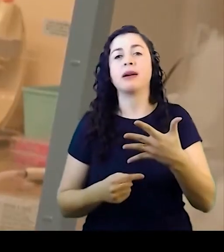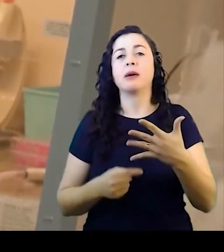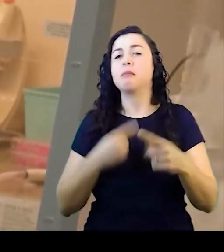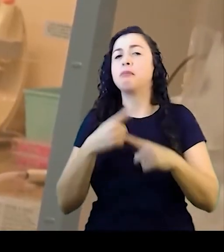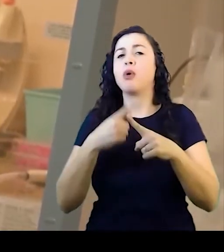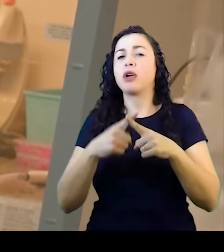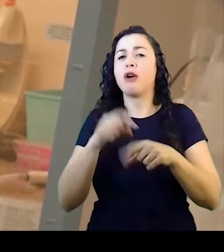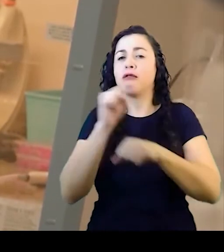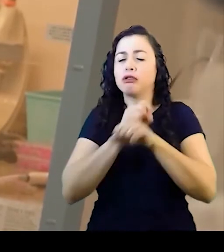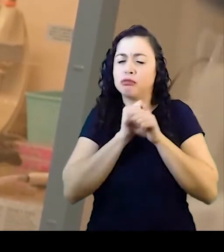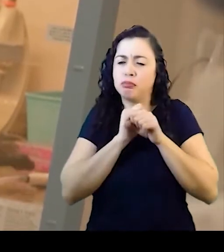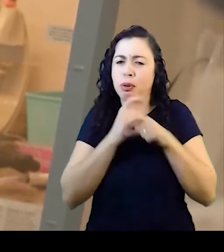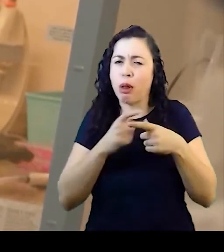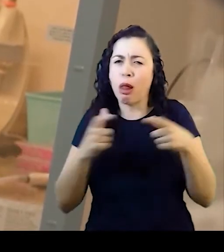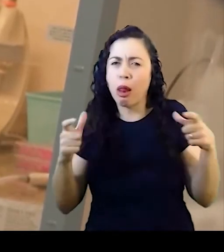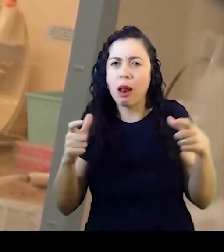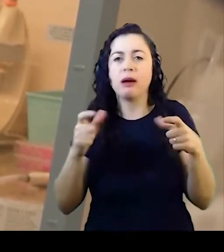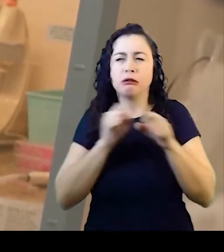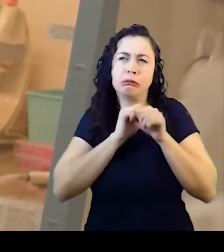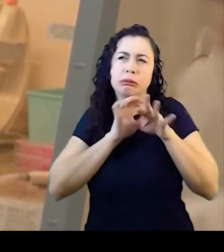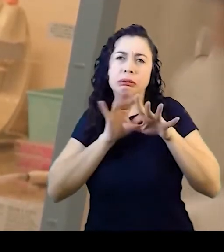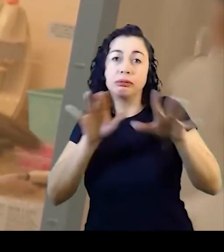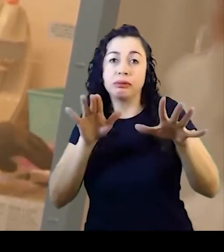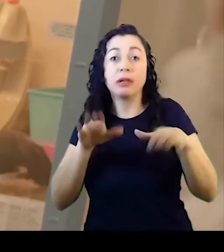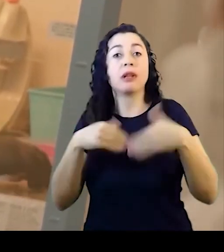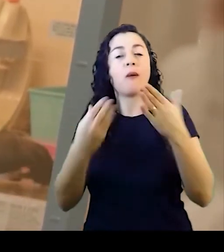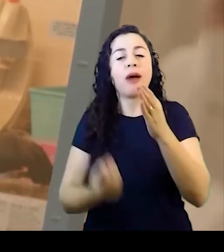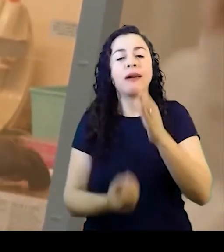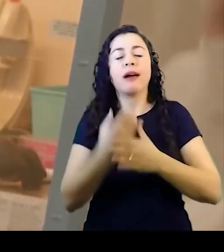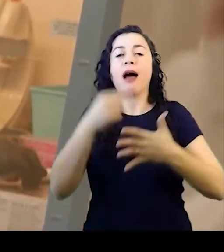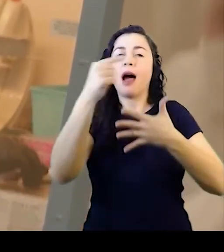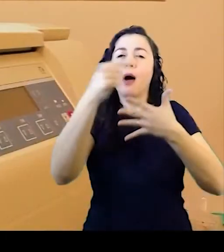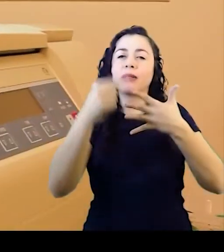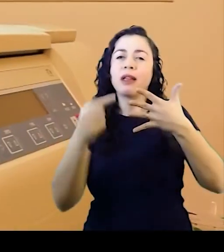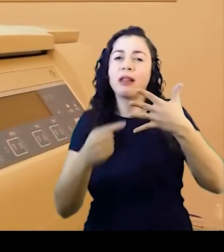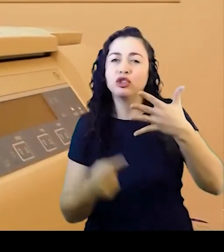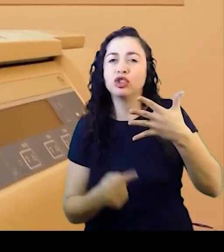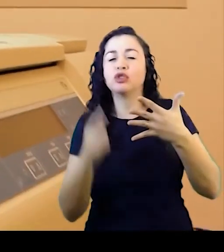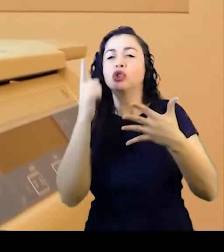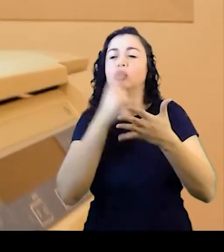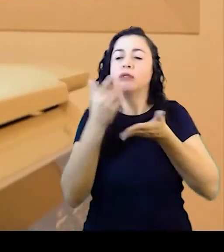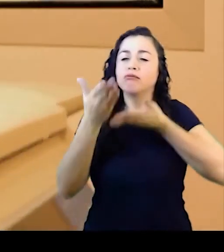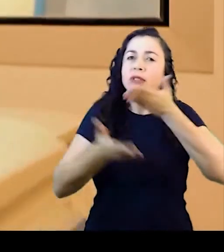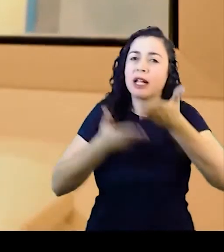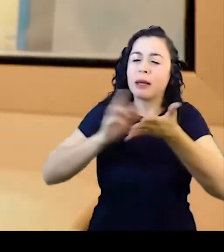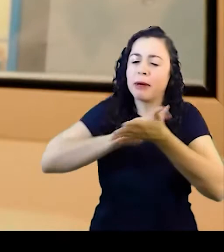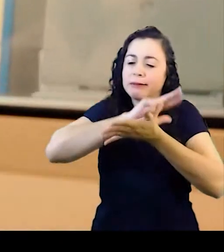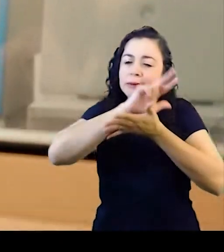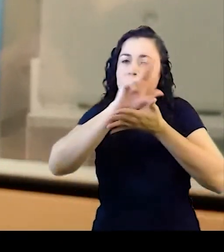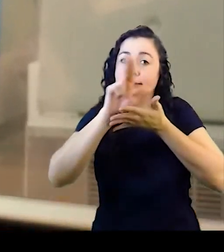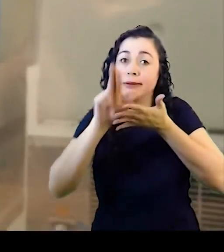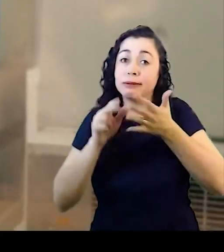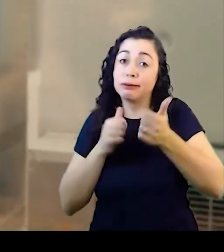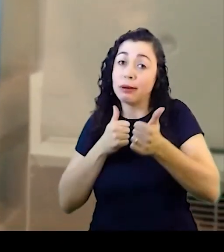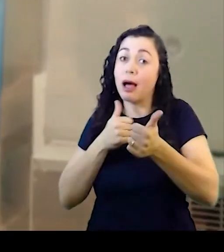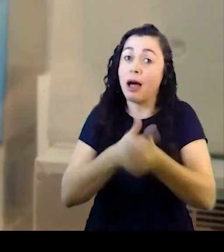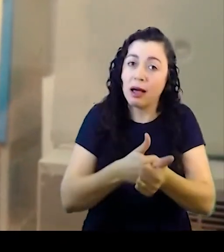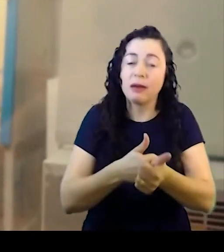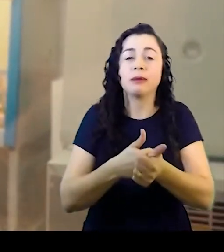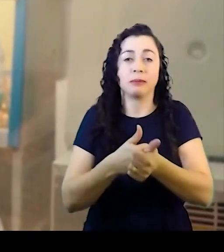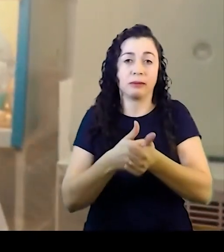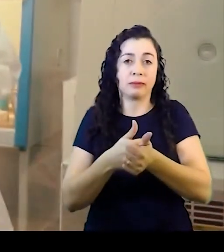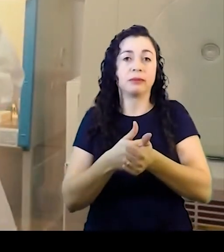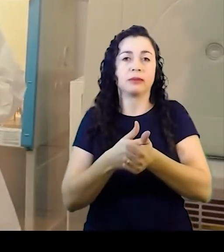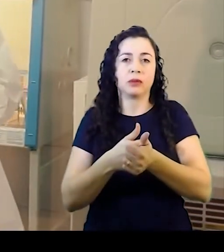então fornecer alternativas, né, de tratamento de curto prazo, né, a partir